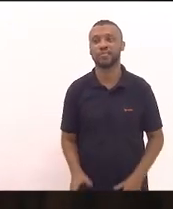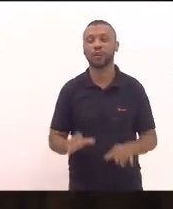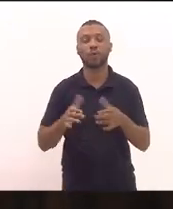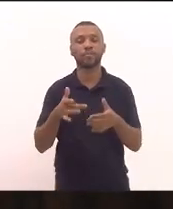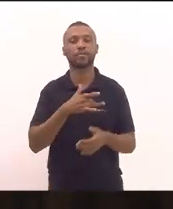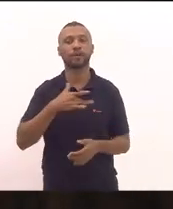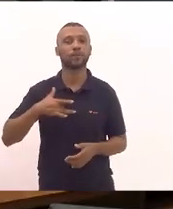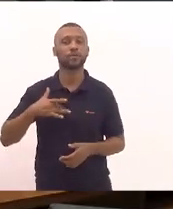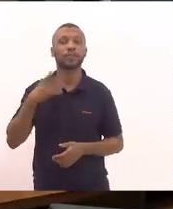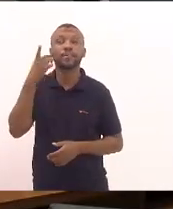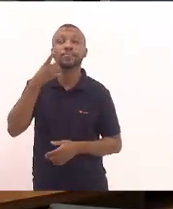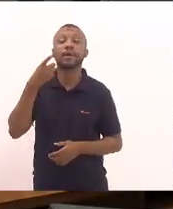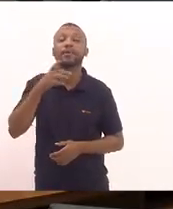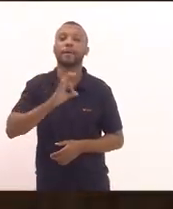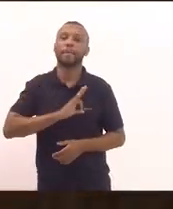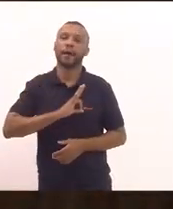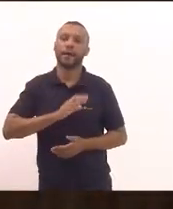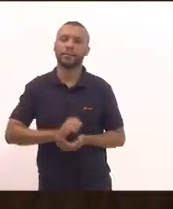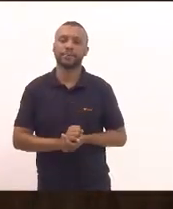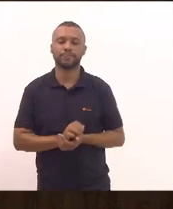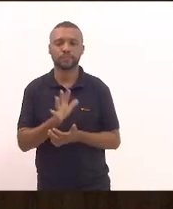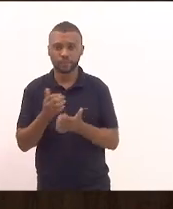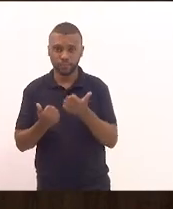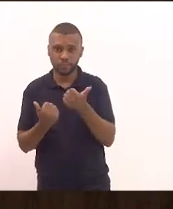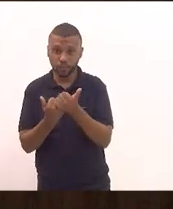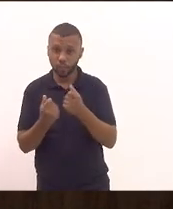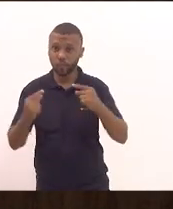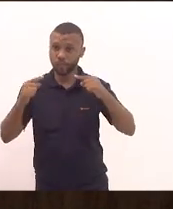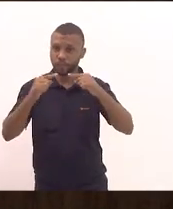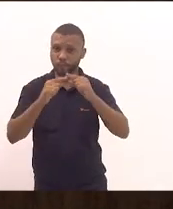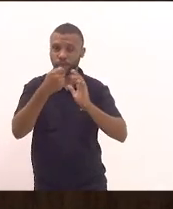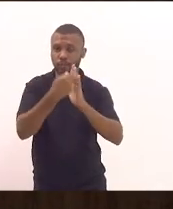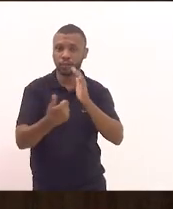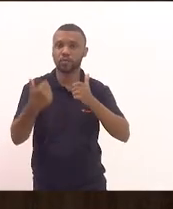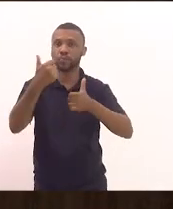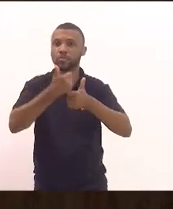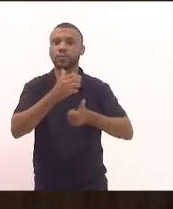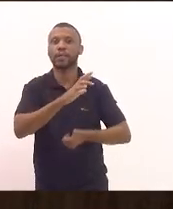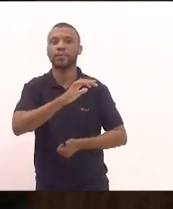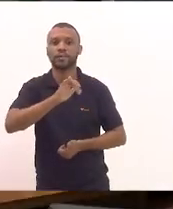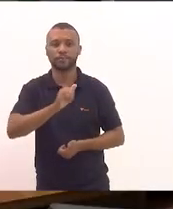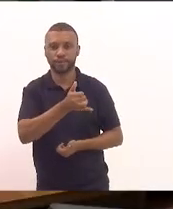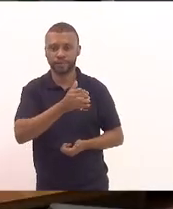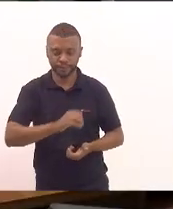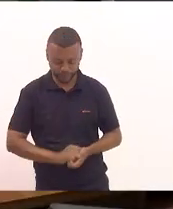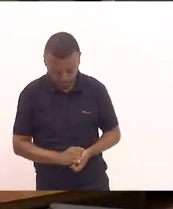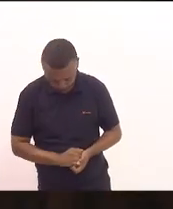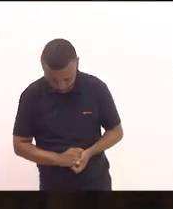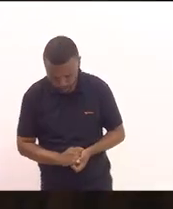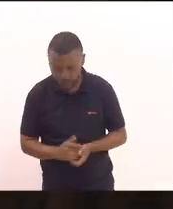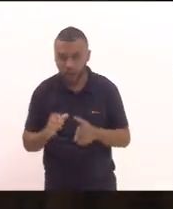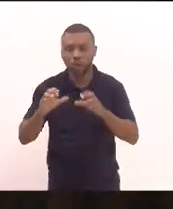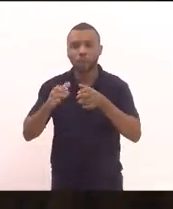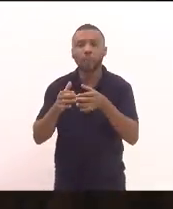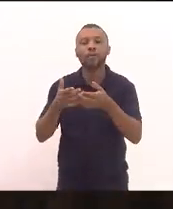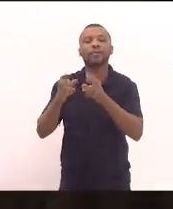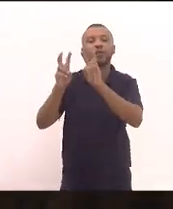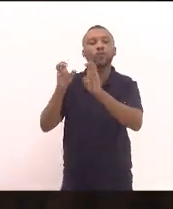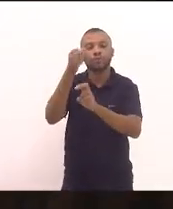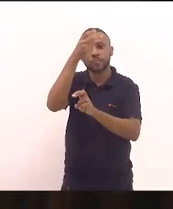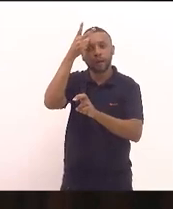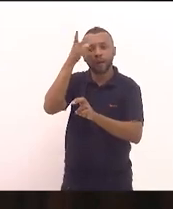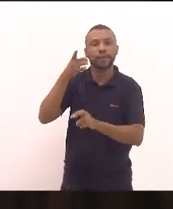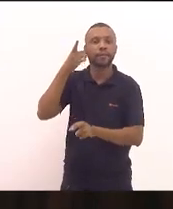Marta Rocha. Parecer favorável nos termos do substitutivo da CCJ. Pela Comissão de Assuntos Municipais, deputado Eurico